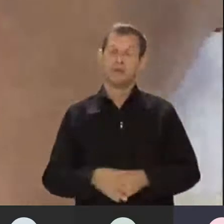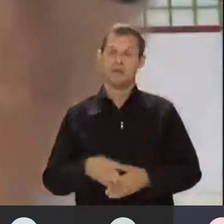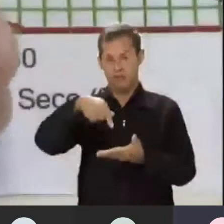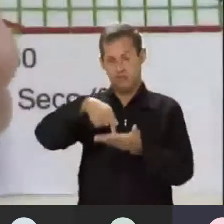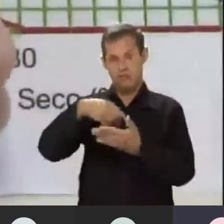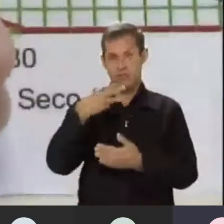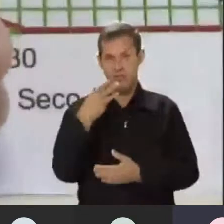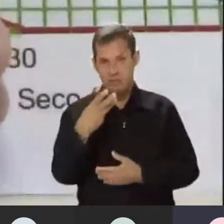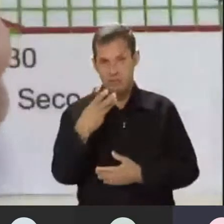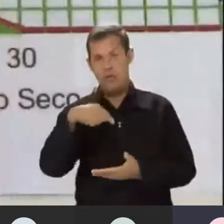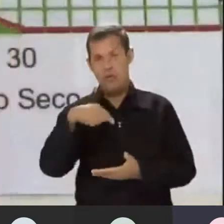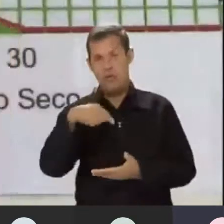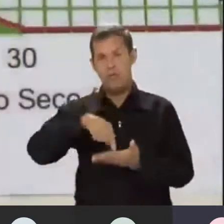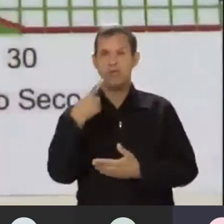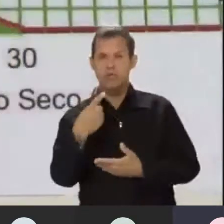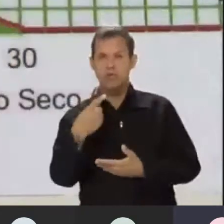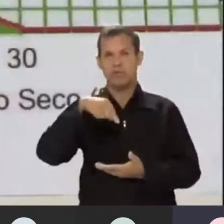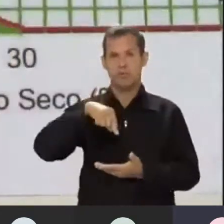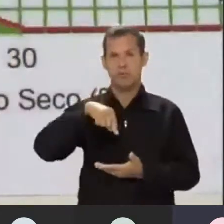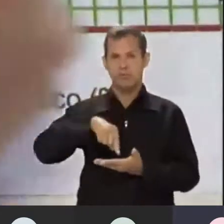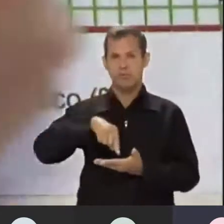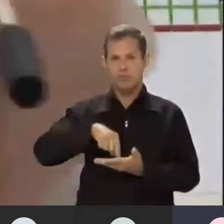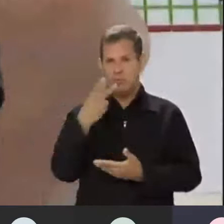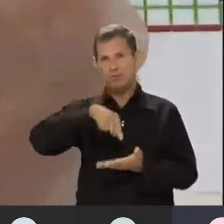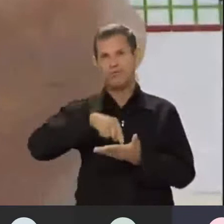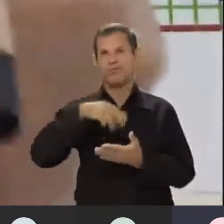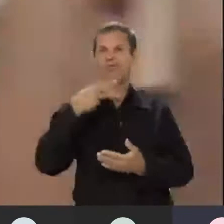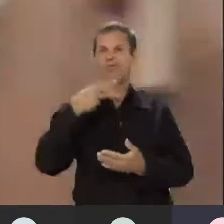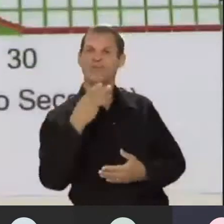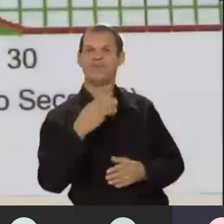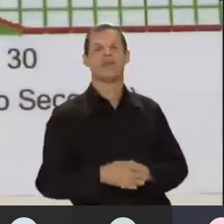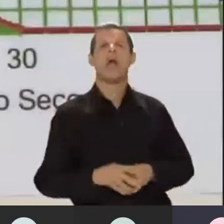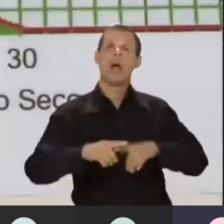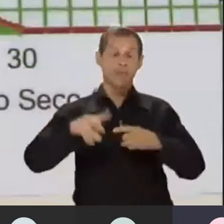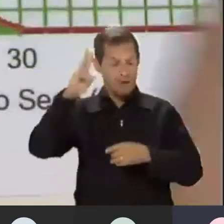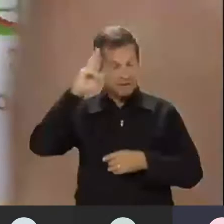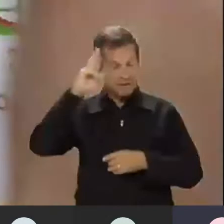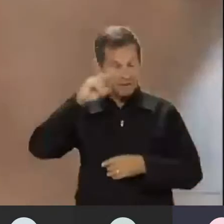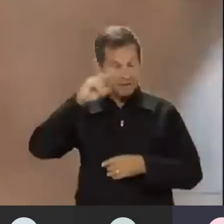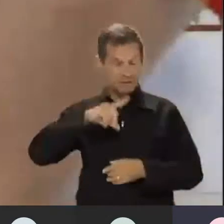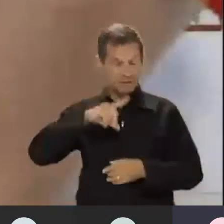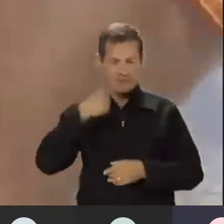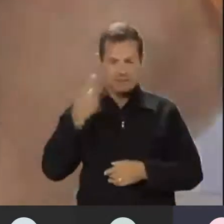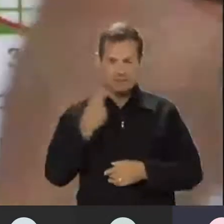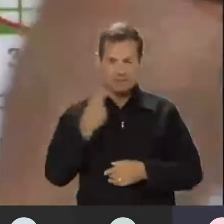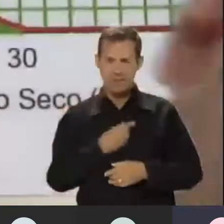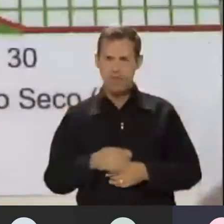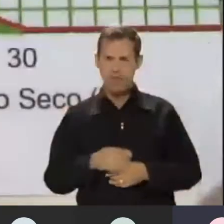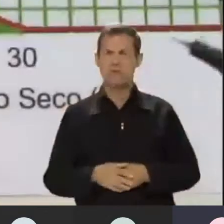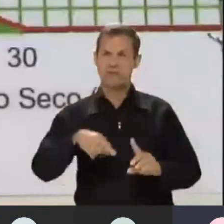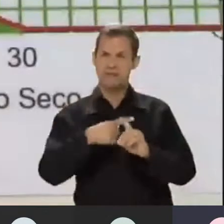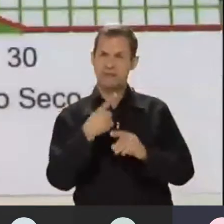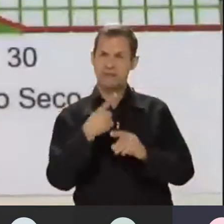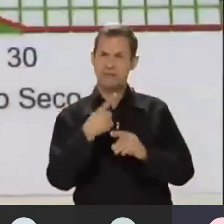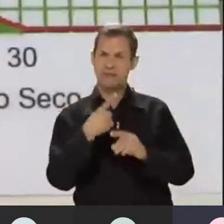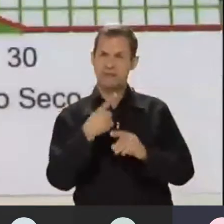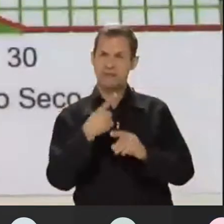É o ponto 3, tá? Então, ponto 1, ponto 2 e ponto 3. Mas lembra que a gente tem que subir e que tem que